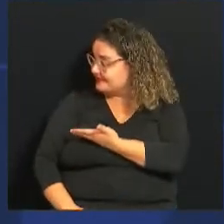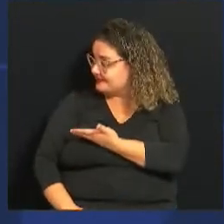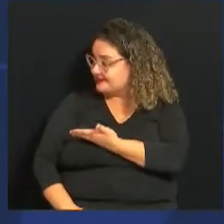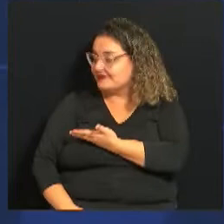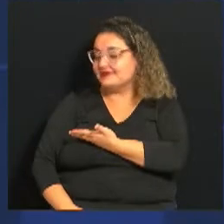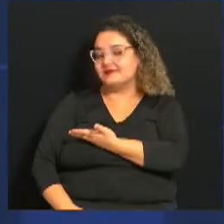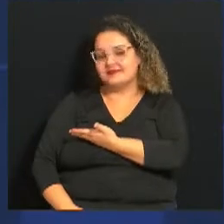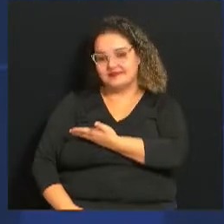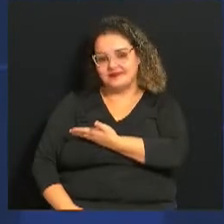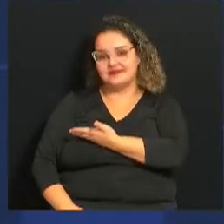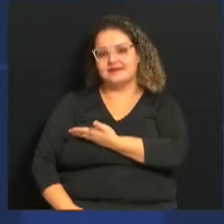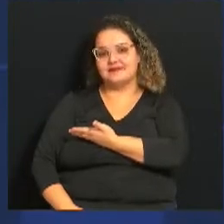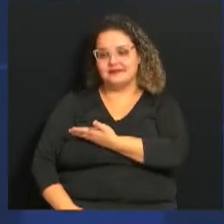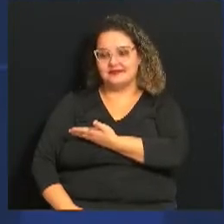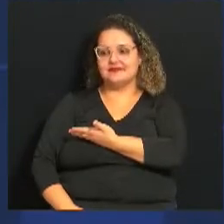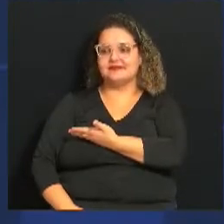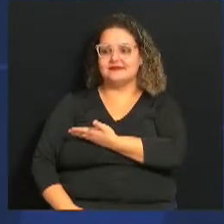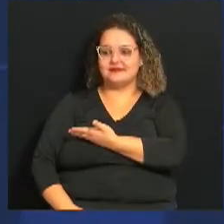o DDD